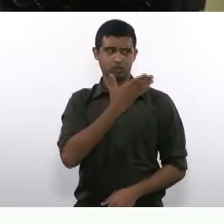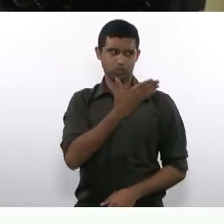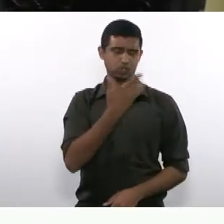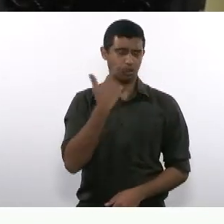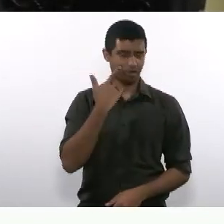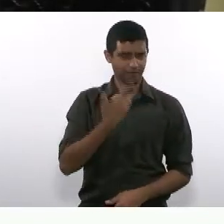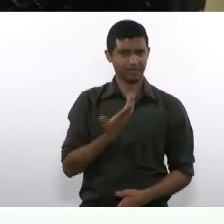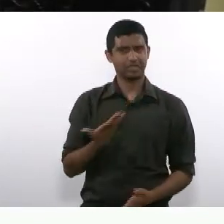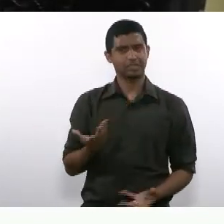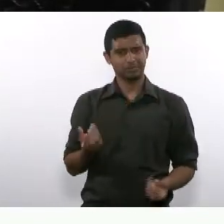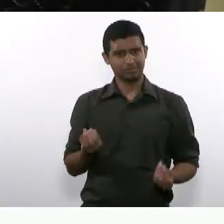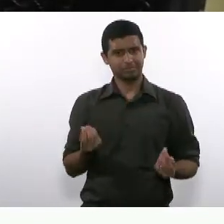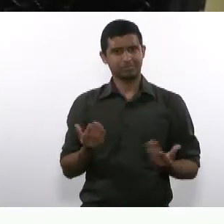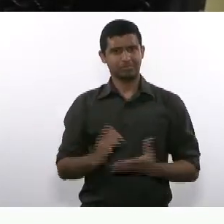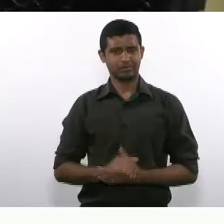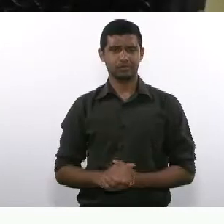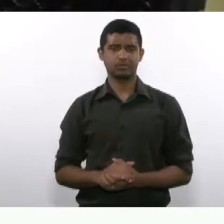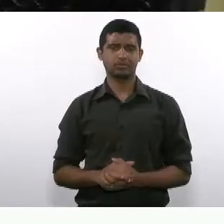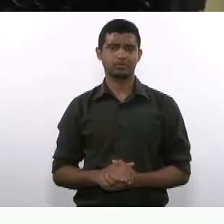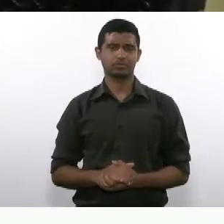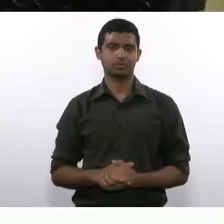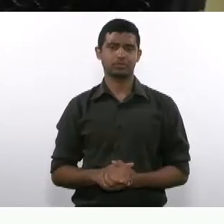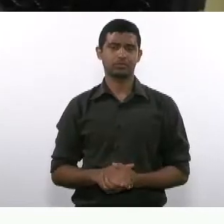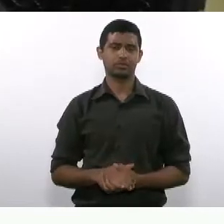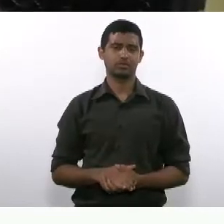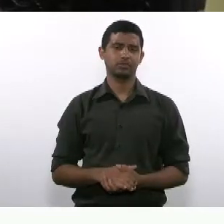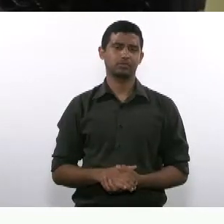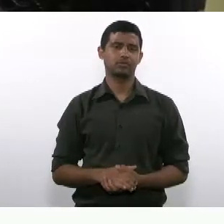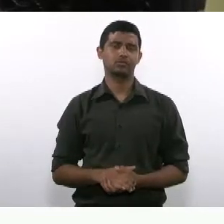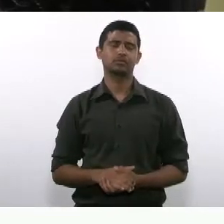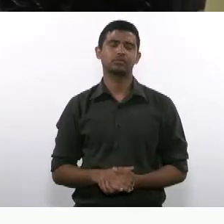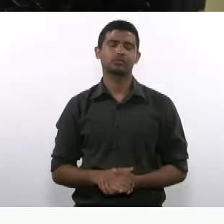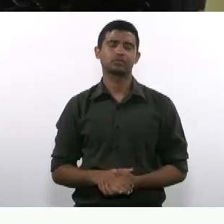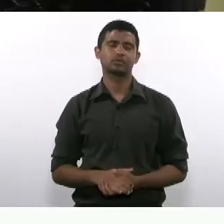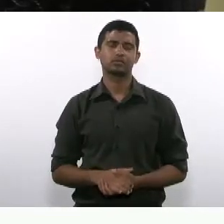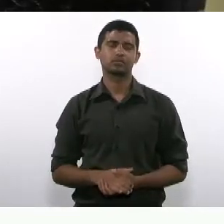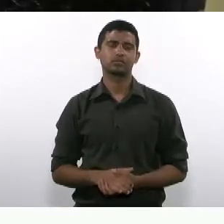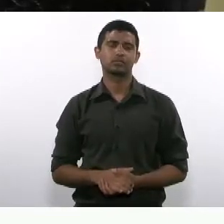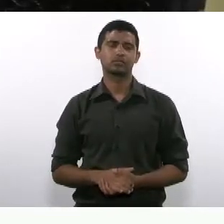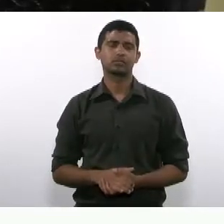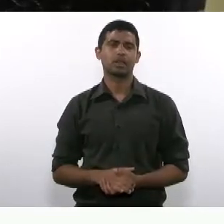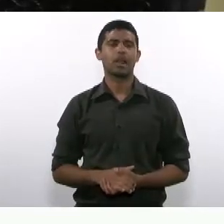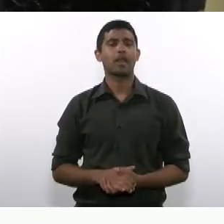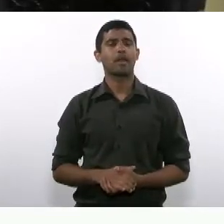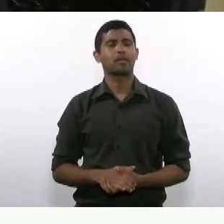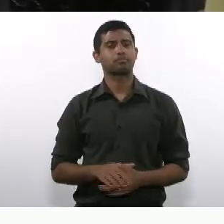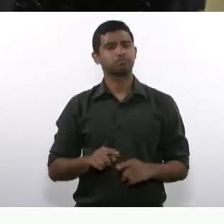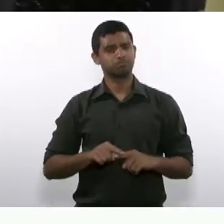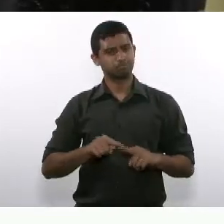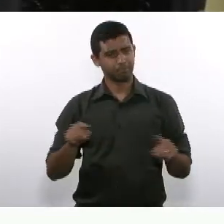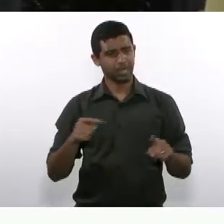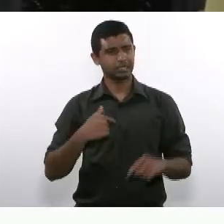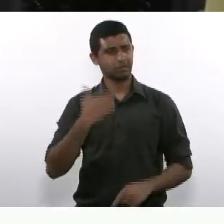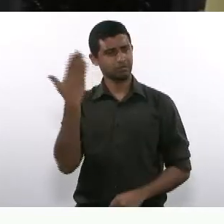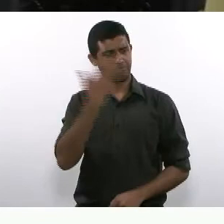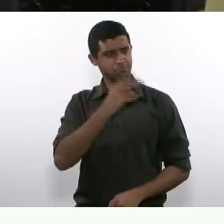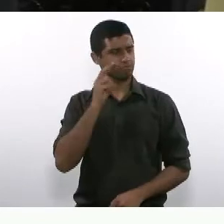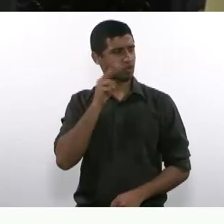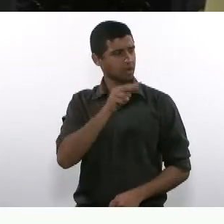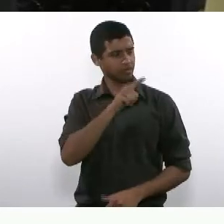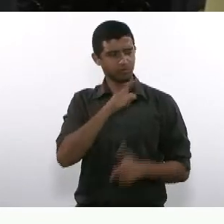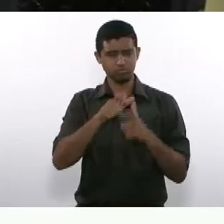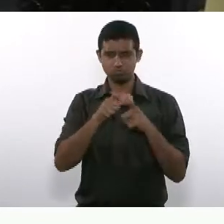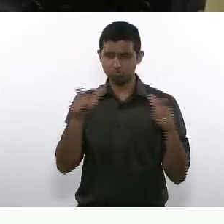isso com o Estado do Rio de Janeiro, a pior crise que nós vivemos num passado recente, e ainda assim, sou testemunha da ampliação e de